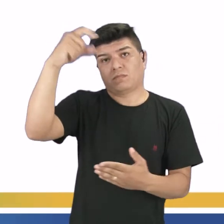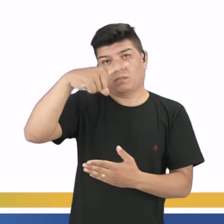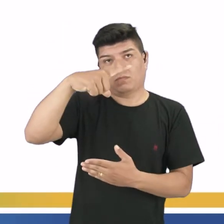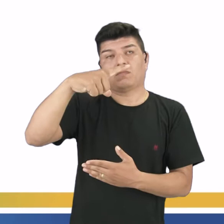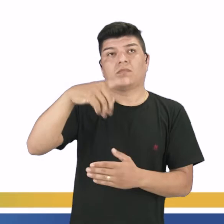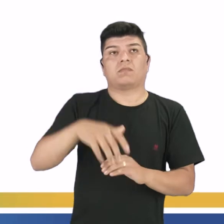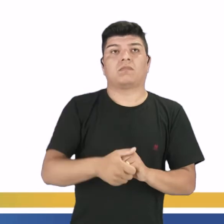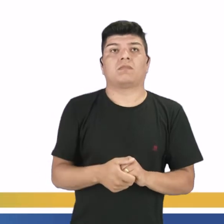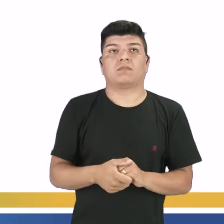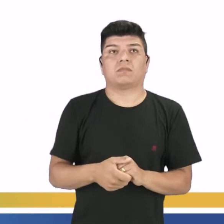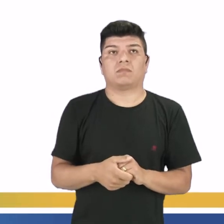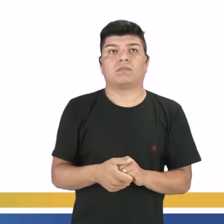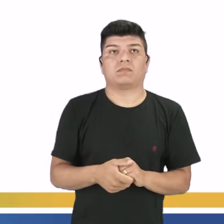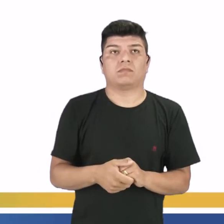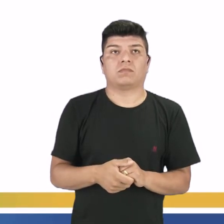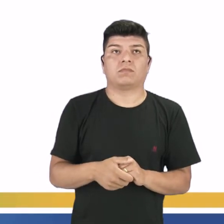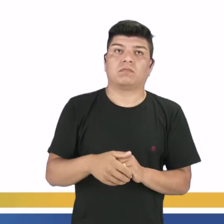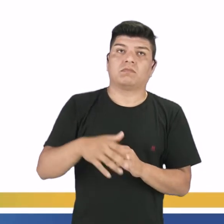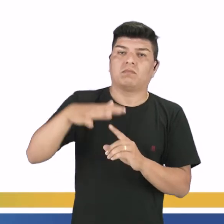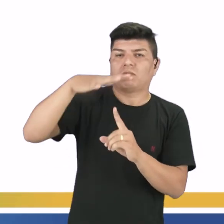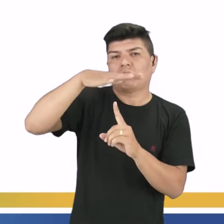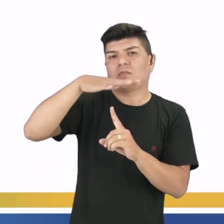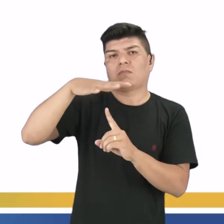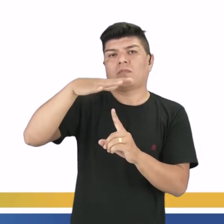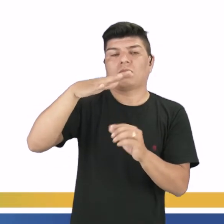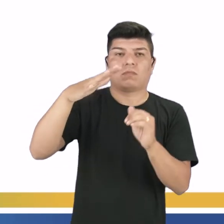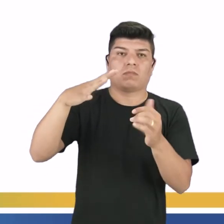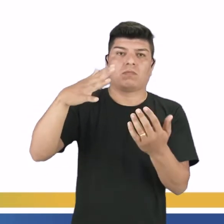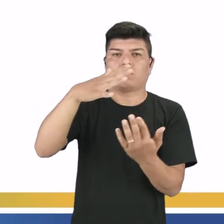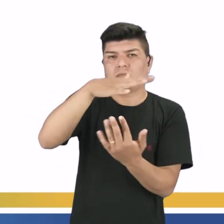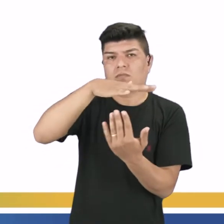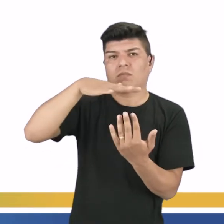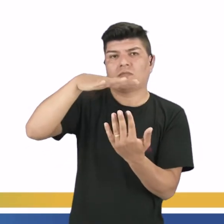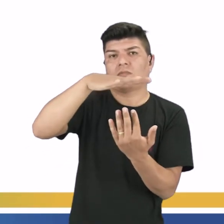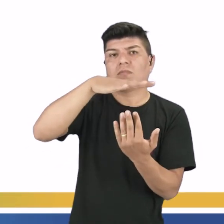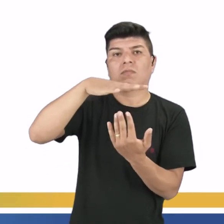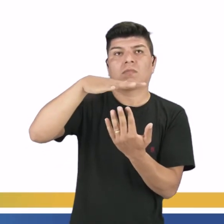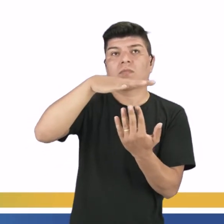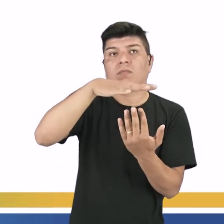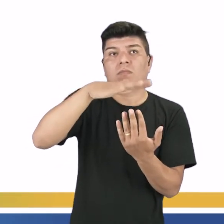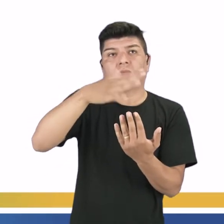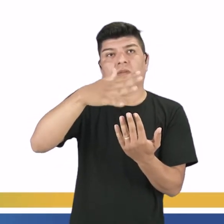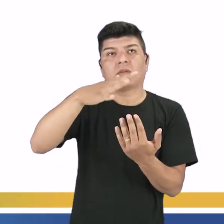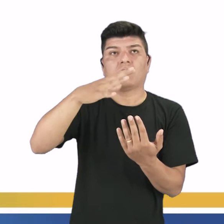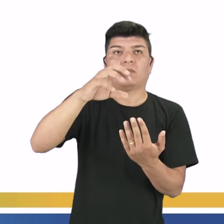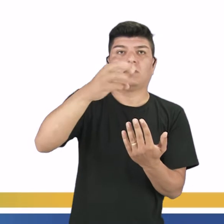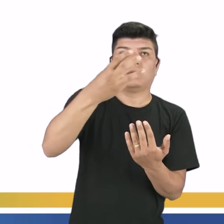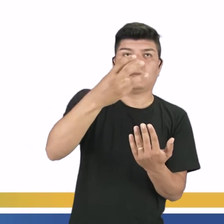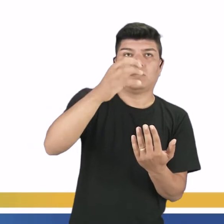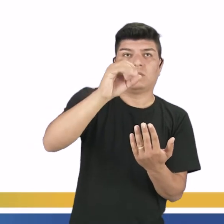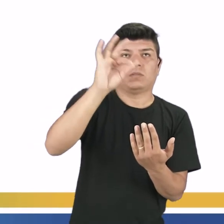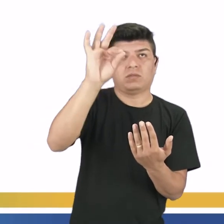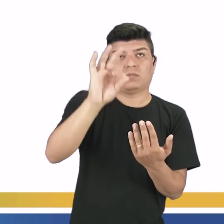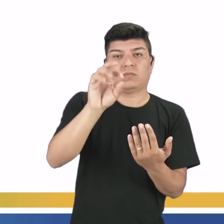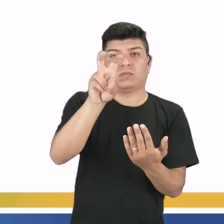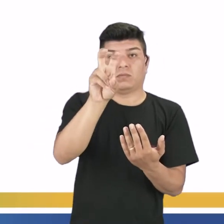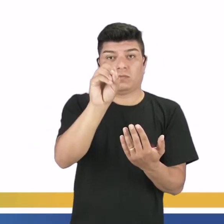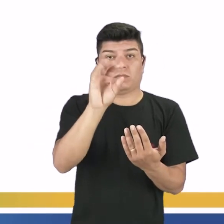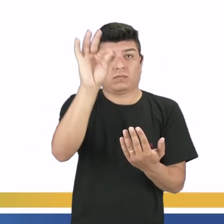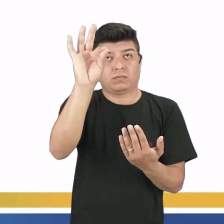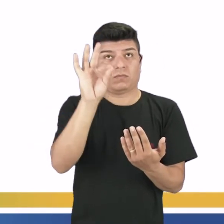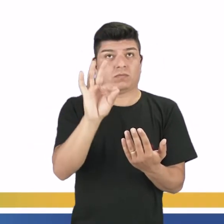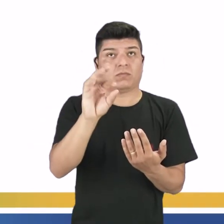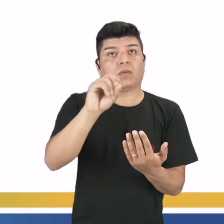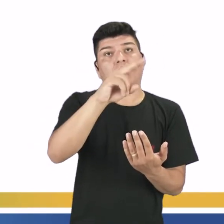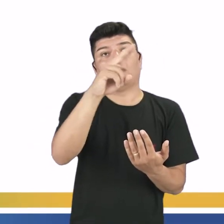pleno, né? O sombreamento, ele tem uma variação de 30%, 50% a 90%, isso de cada uma